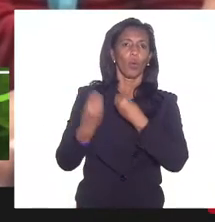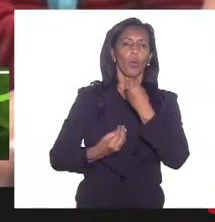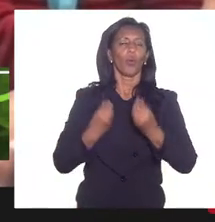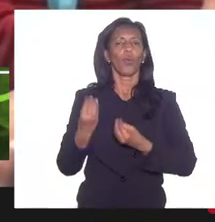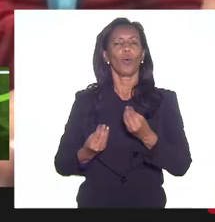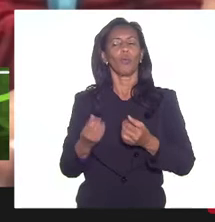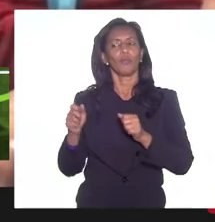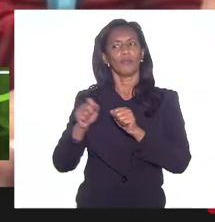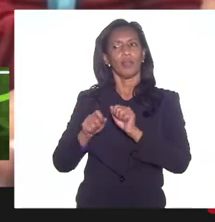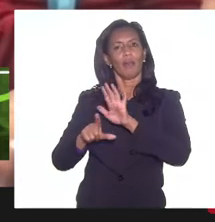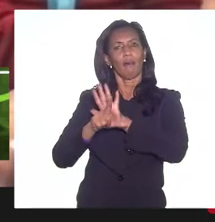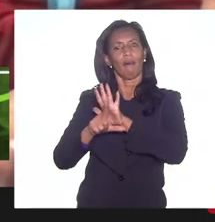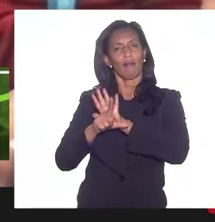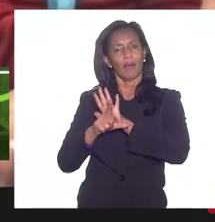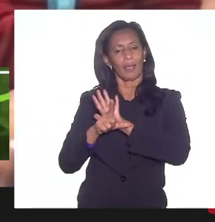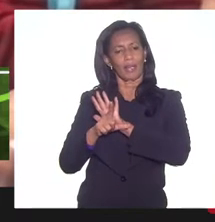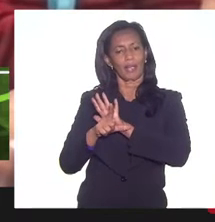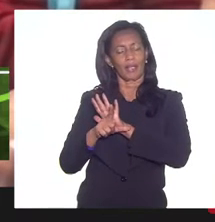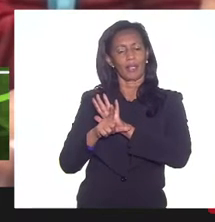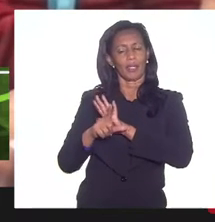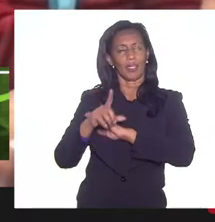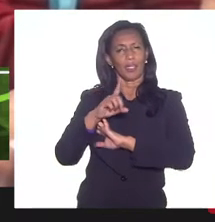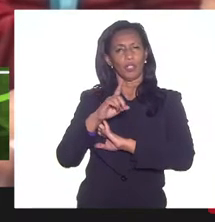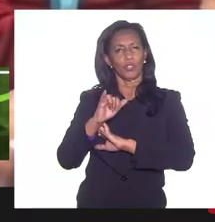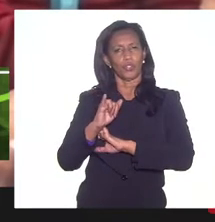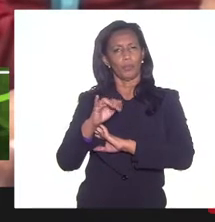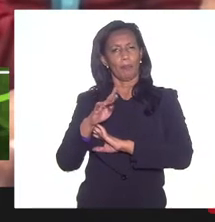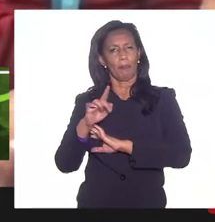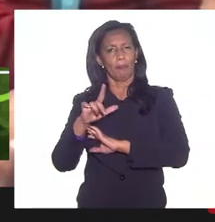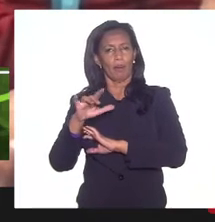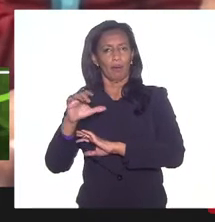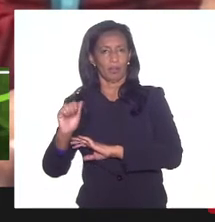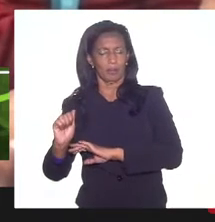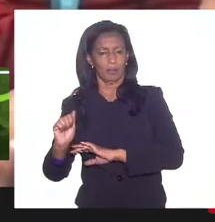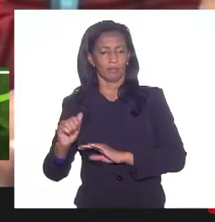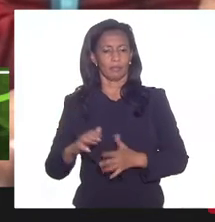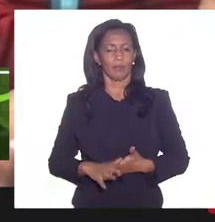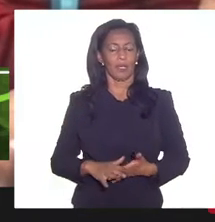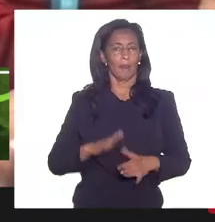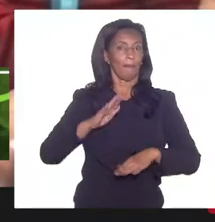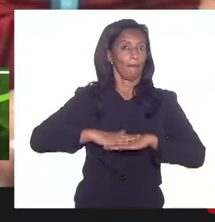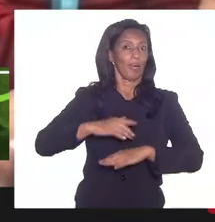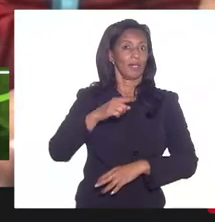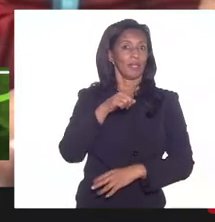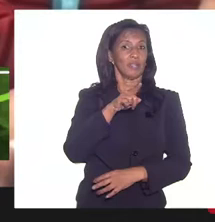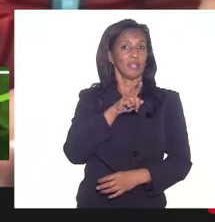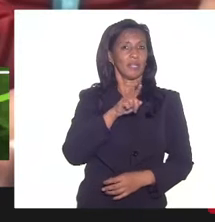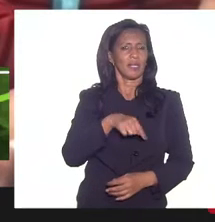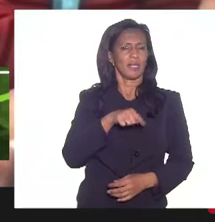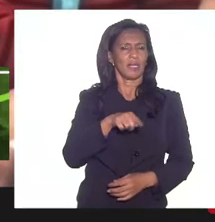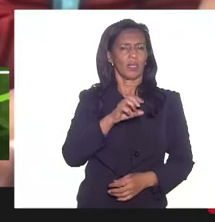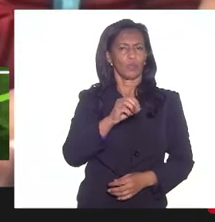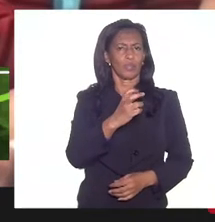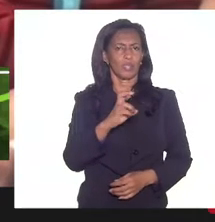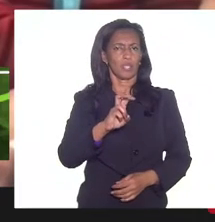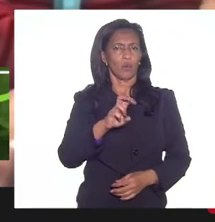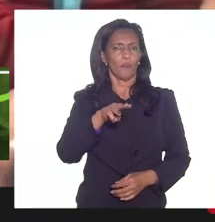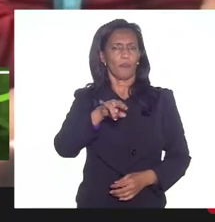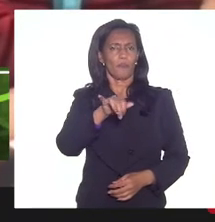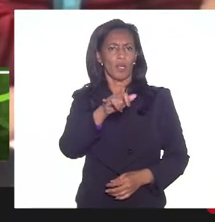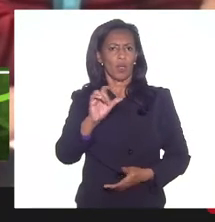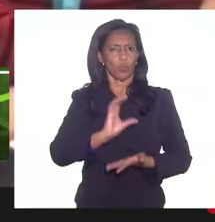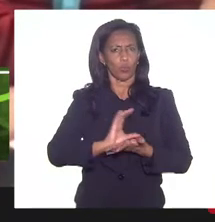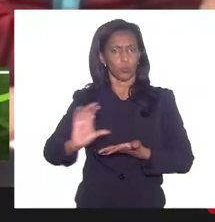lei Aldir Blanco que foi uma operacionalização de mais de 105 milhões de recursos e aí